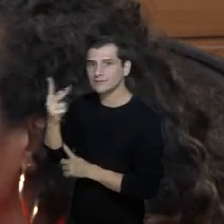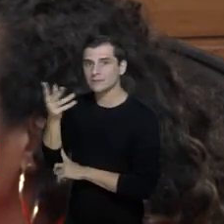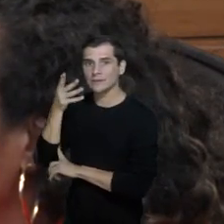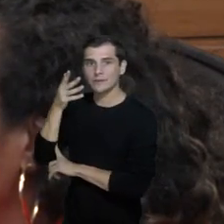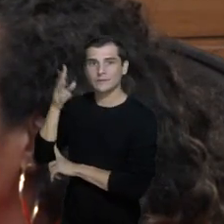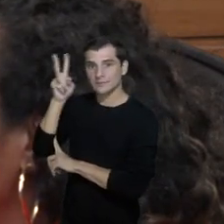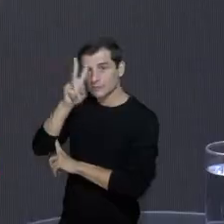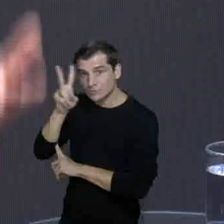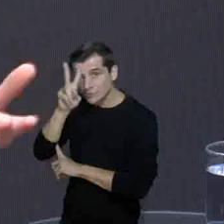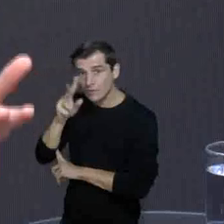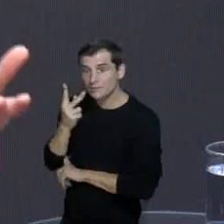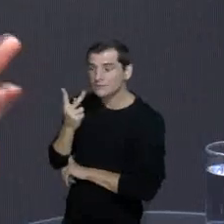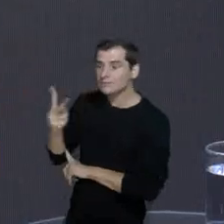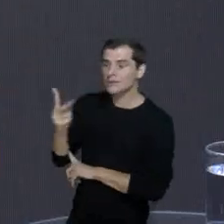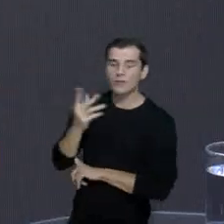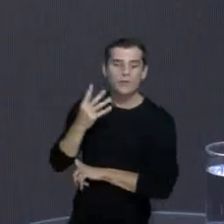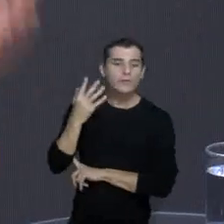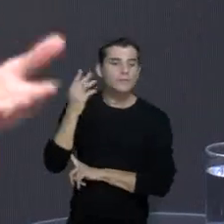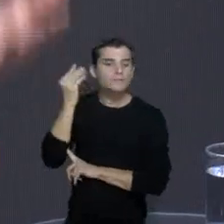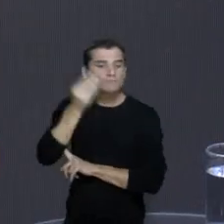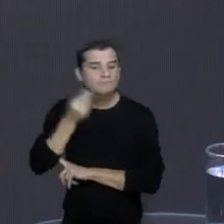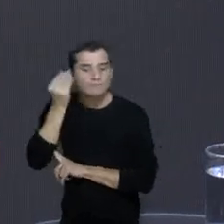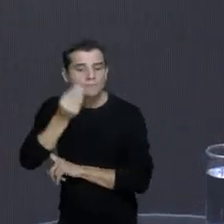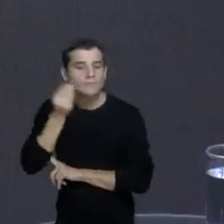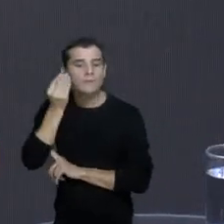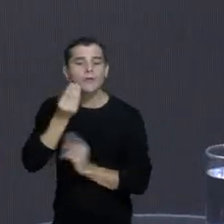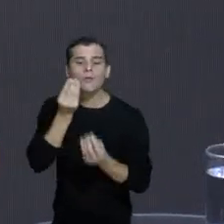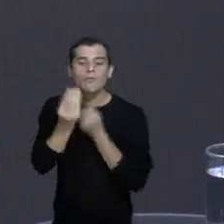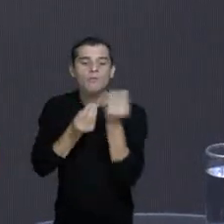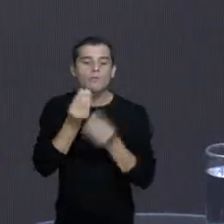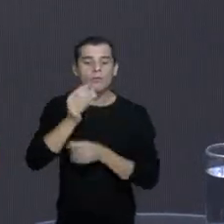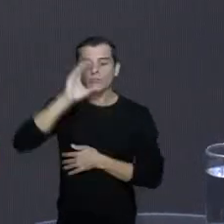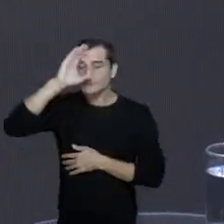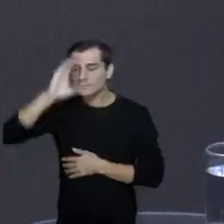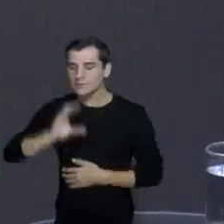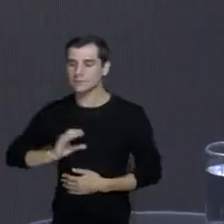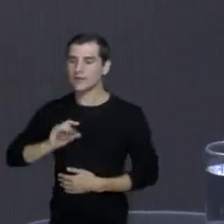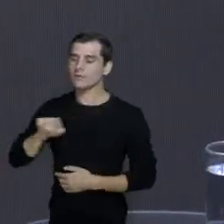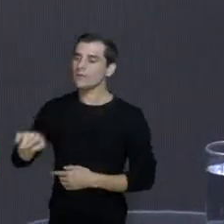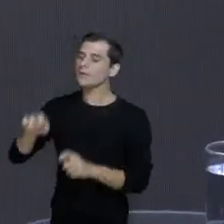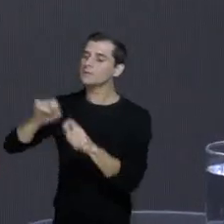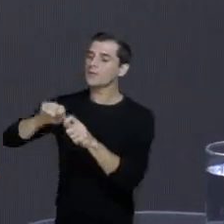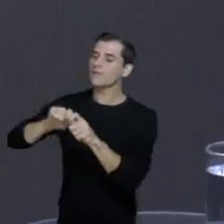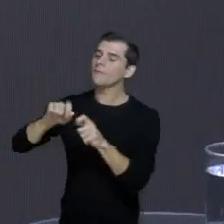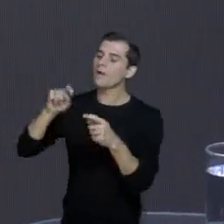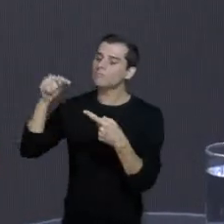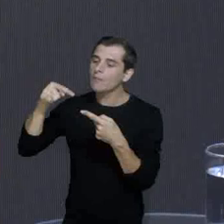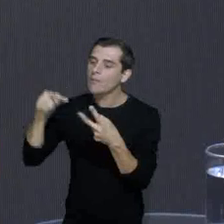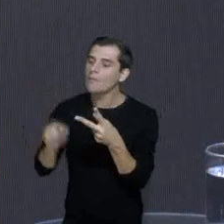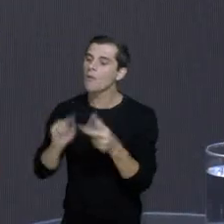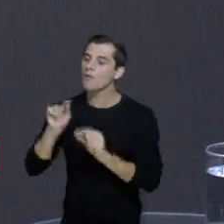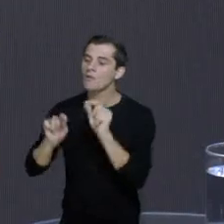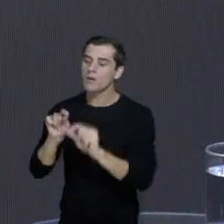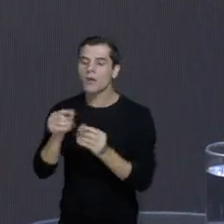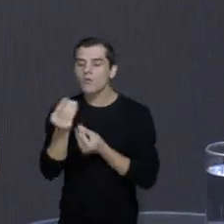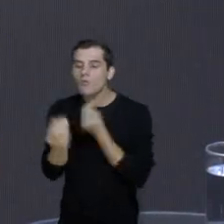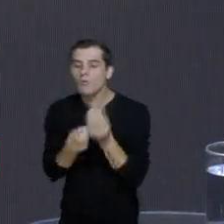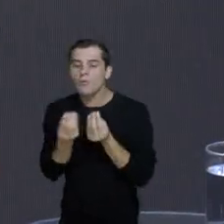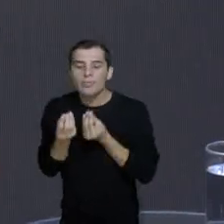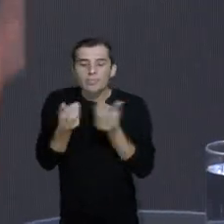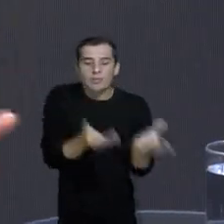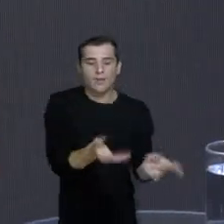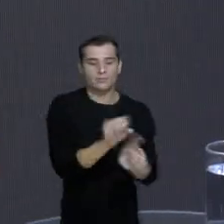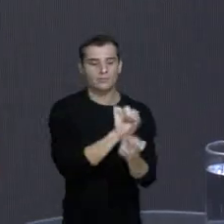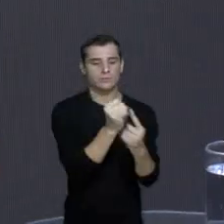experiência enquanto cidadão o que você faz como cidadão né o como você contribui para melhorar a sociedade e